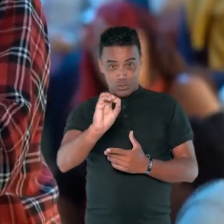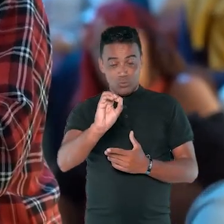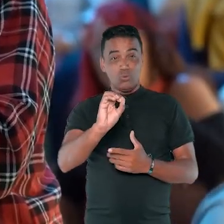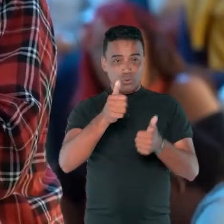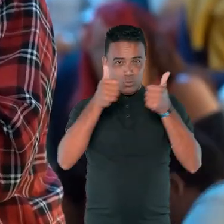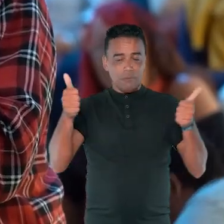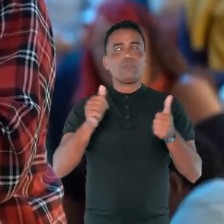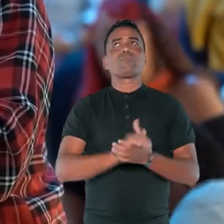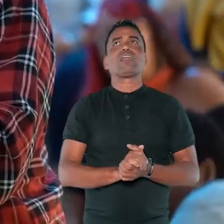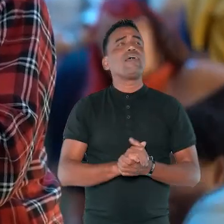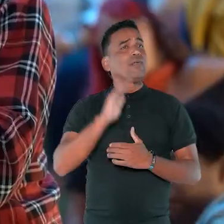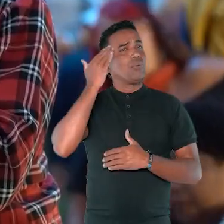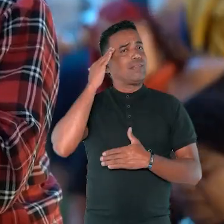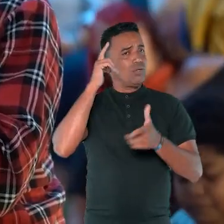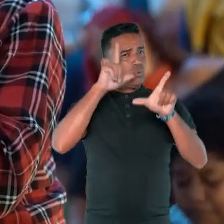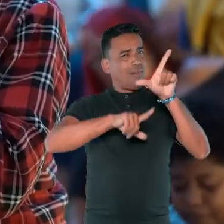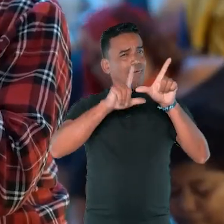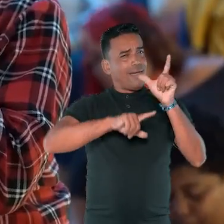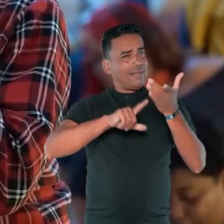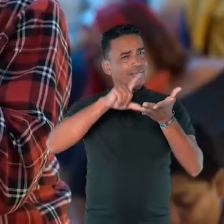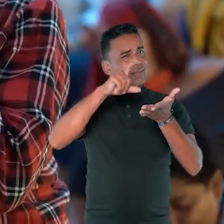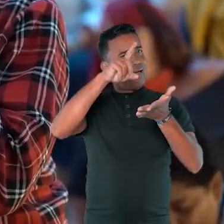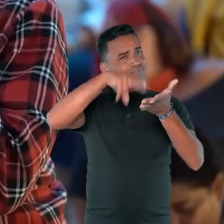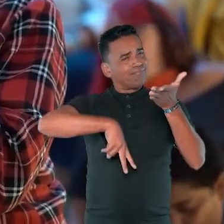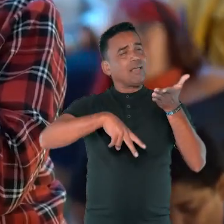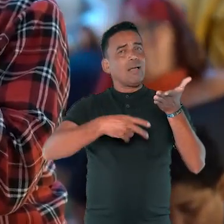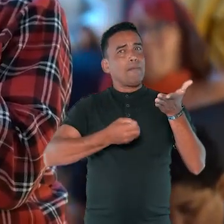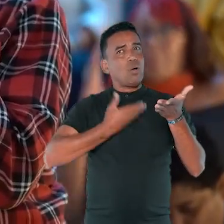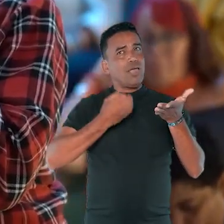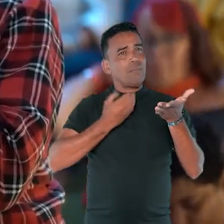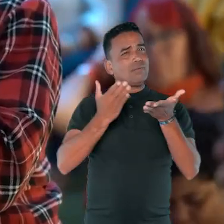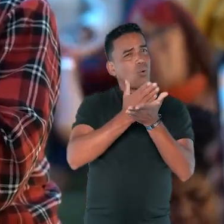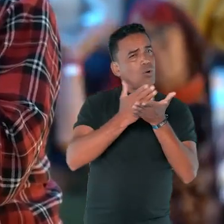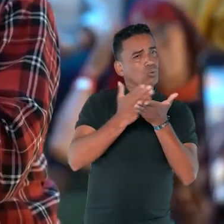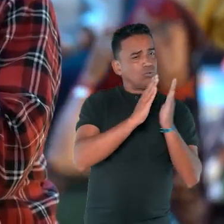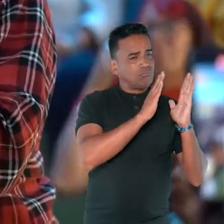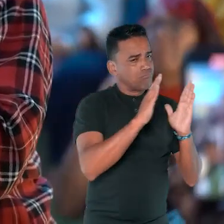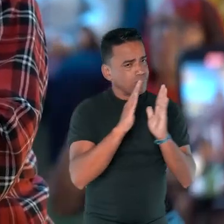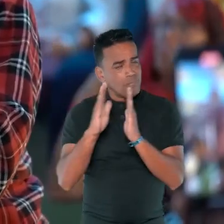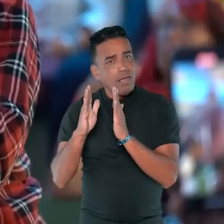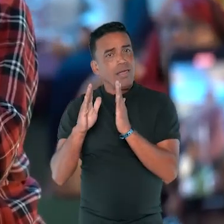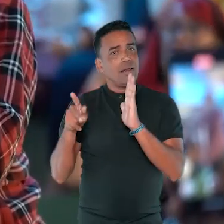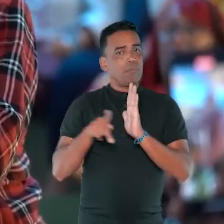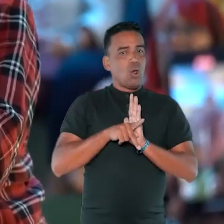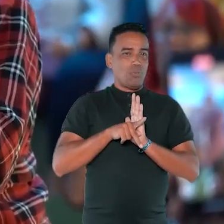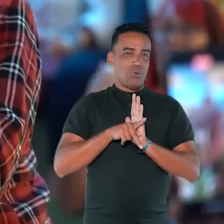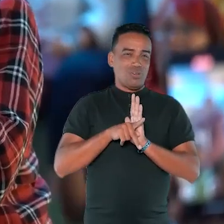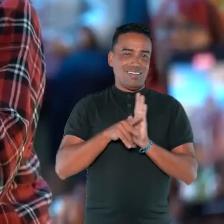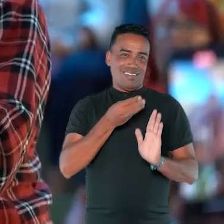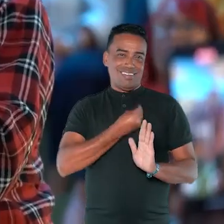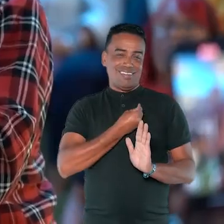Eu entendo esse poema. Se você prestar atenção, o poeta tem, em alguns momentos, ele se dirige a ele próprio.